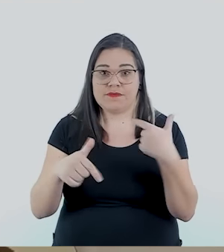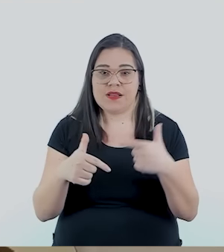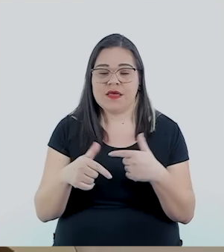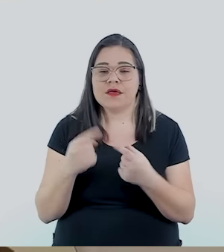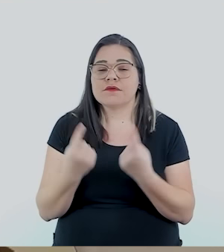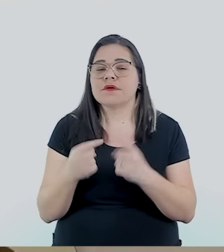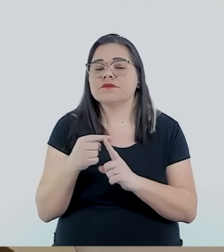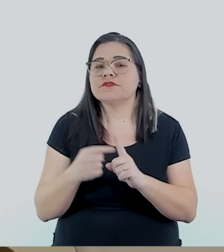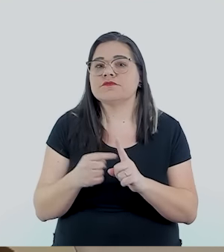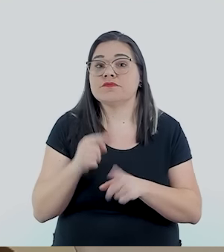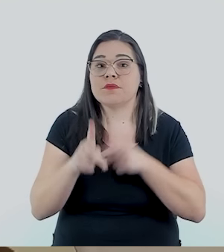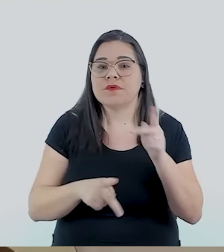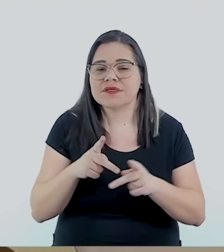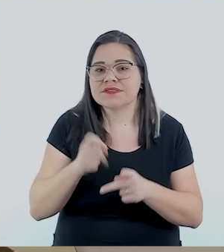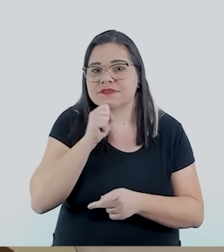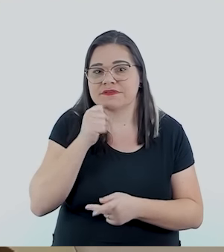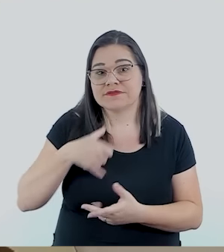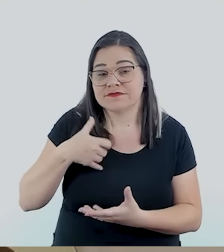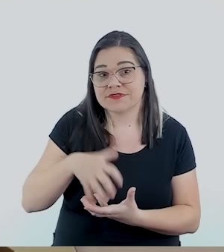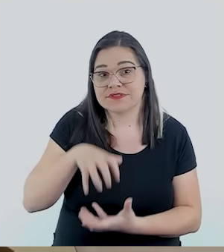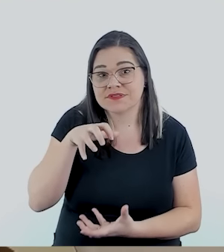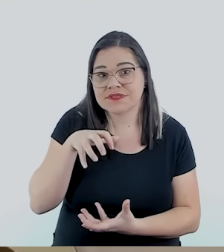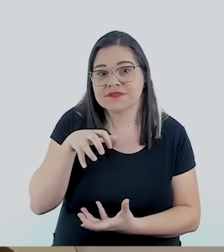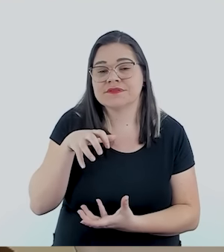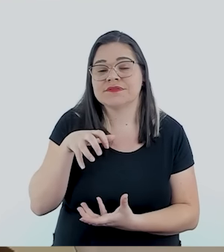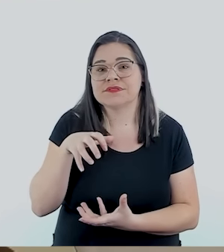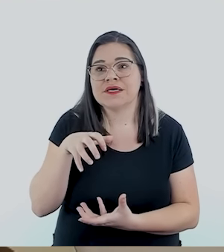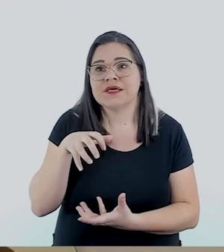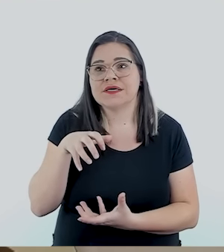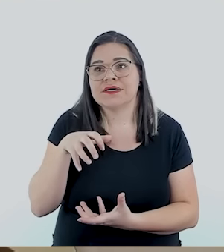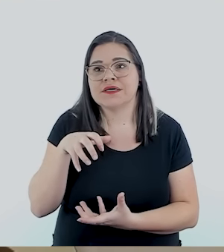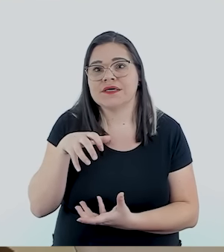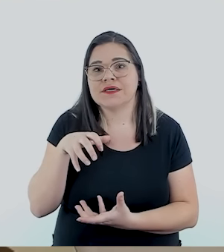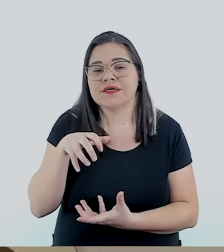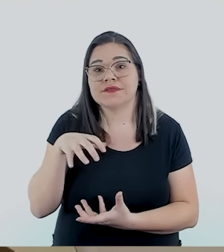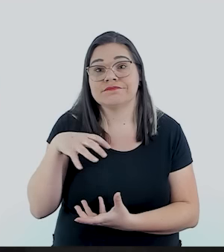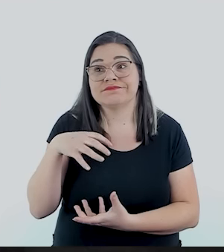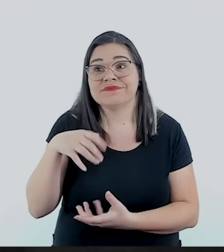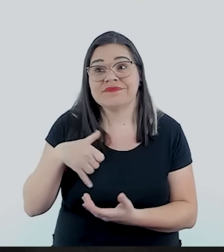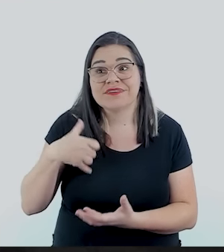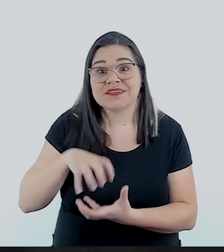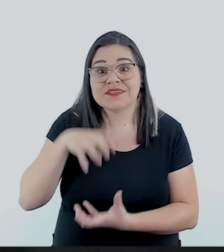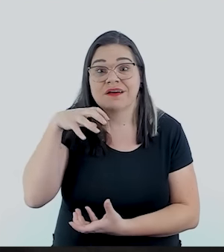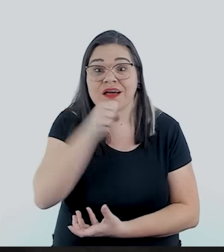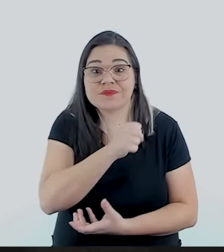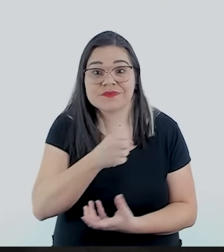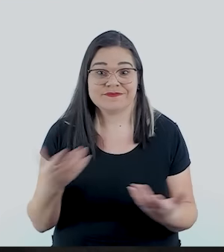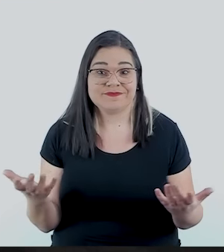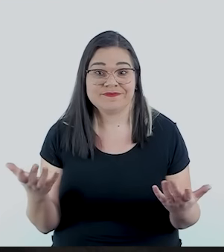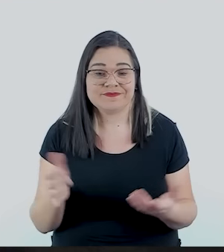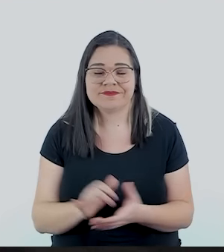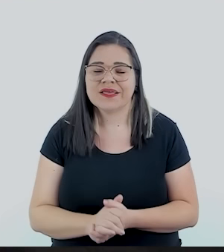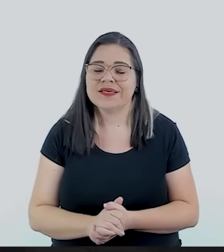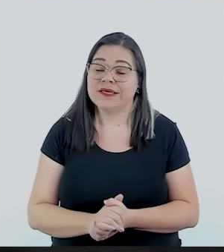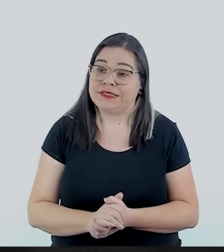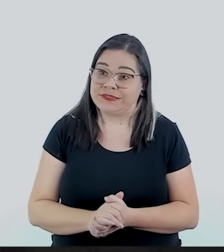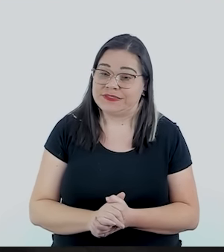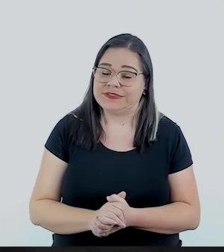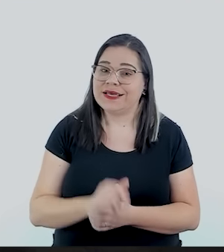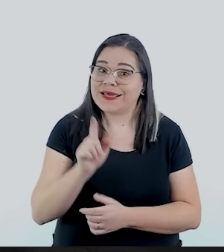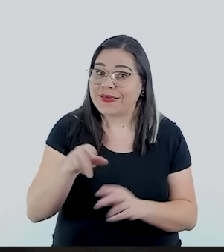esses para uma população que tá envelhecendo a Passos super largos é definitivamente é um tema